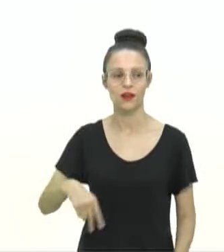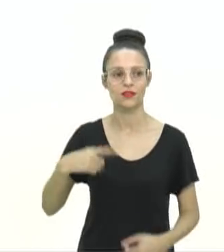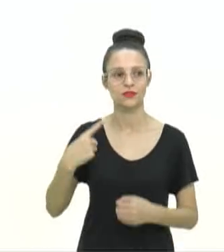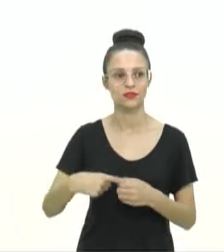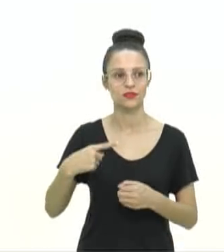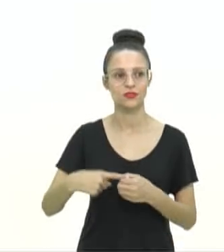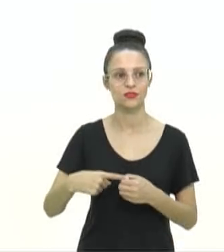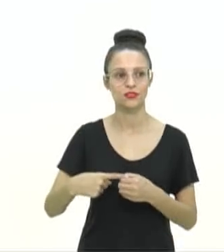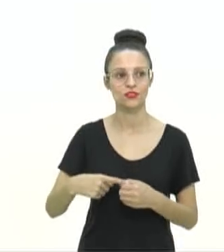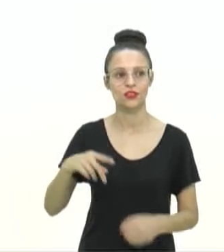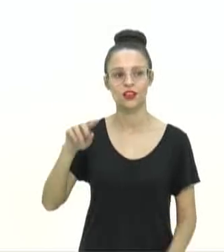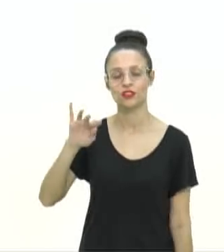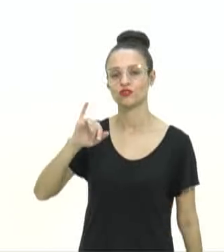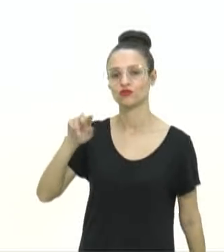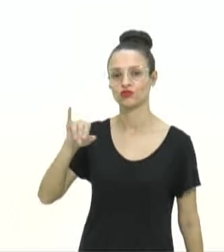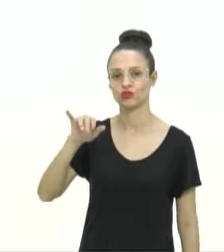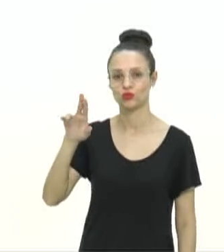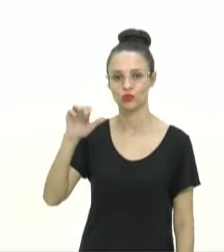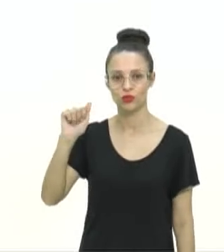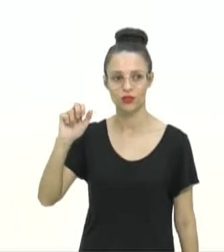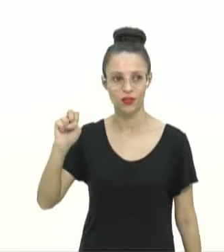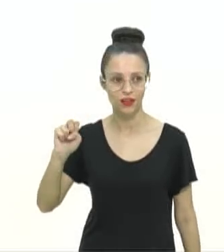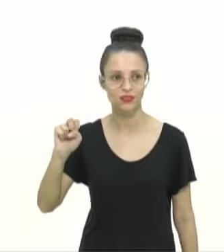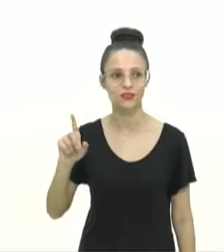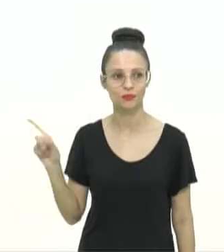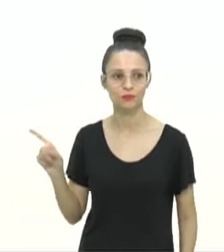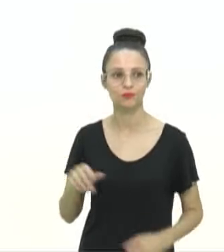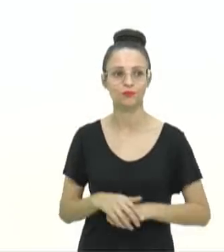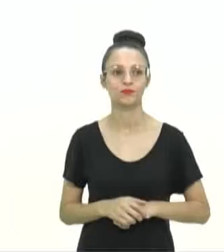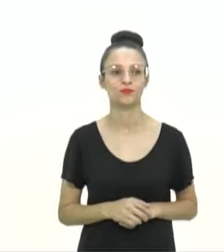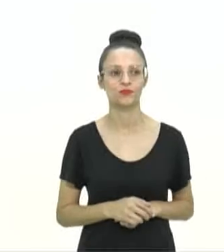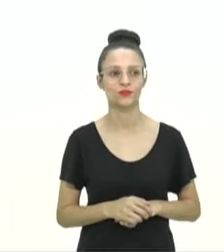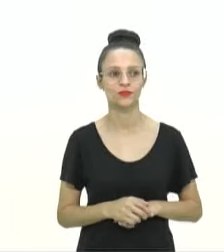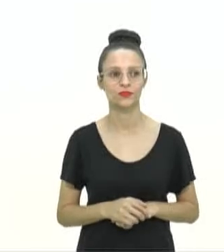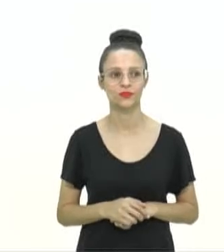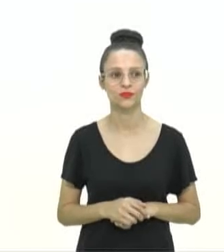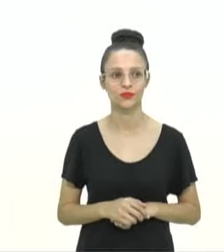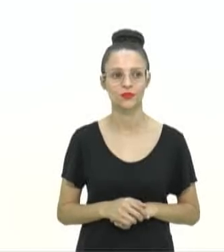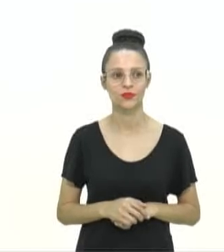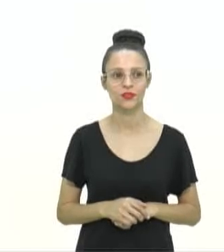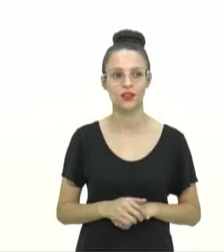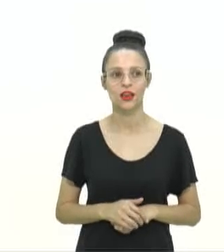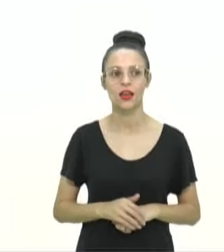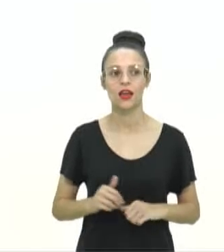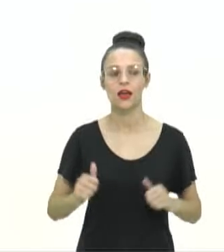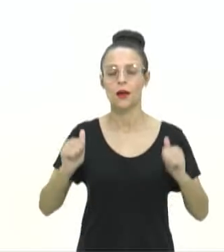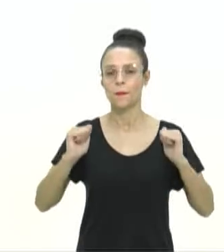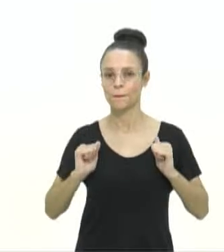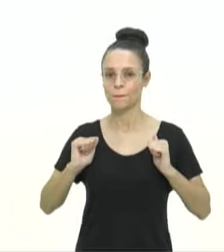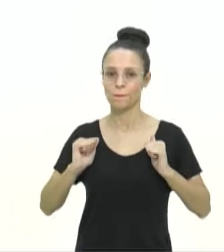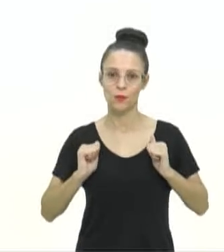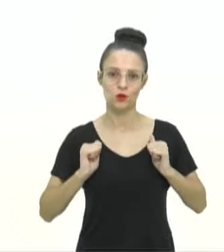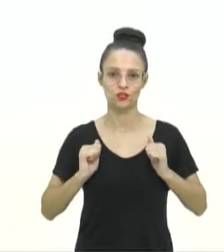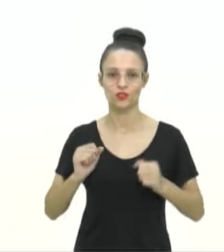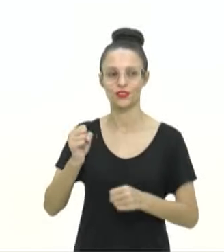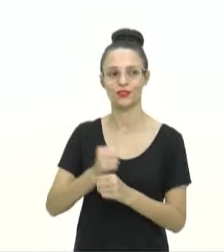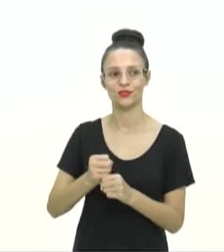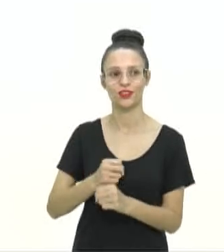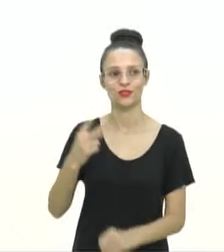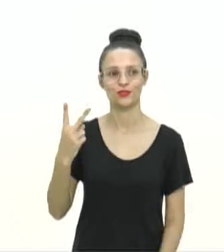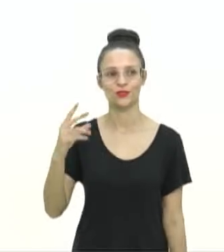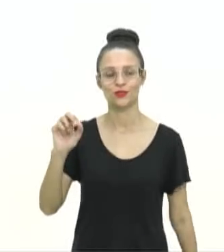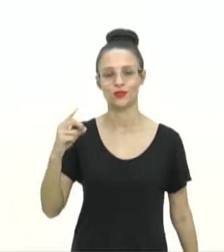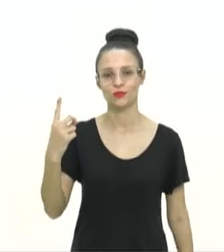Tijucas, Gerson, Pedal, Tijucas do Sul, Campo Alegre, Joinville. Mochileiros, 2012.